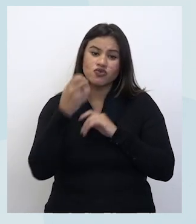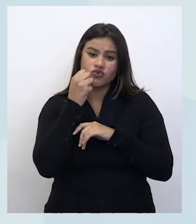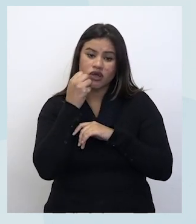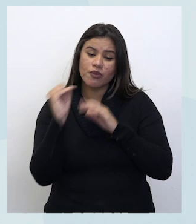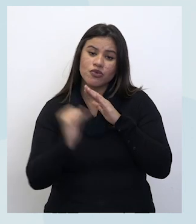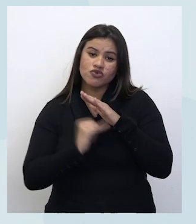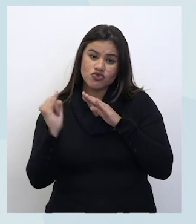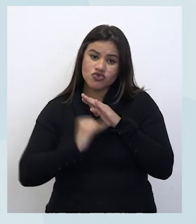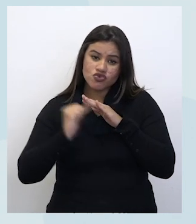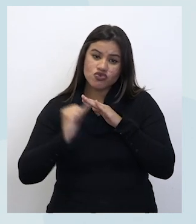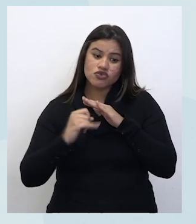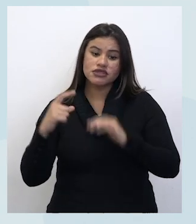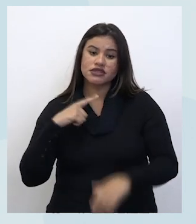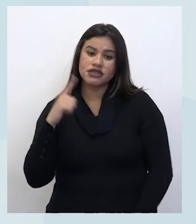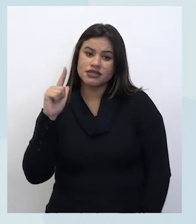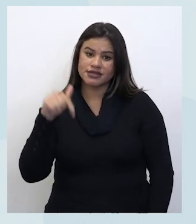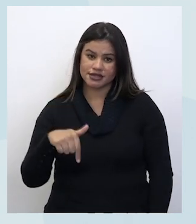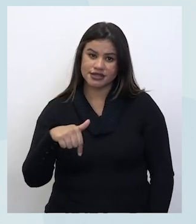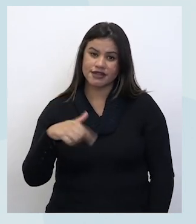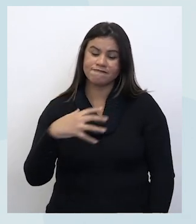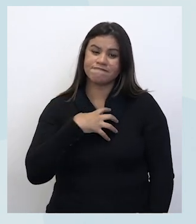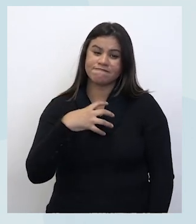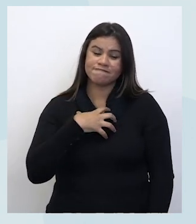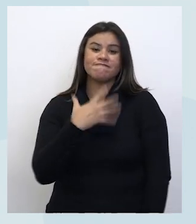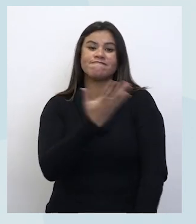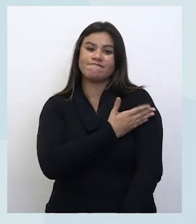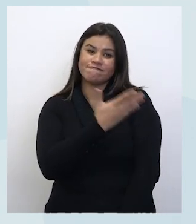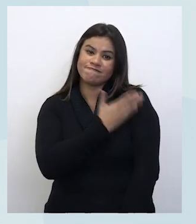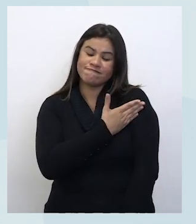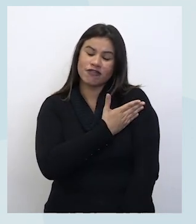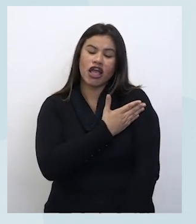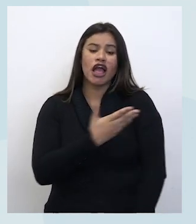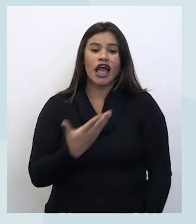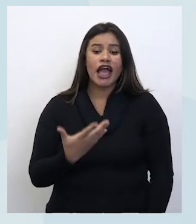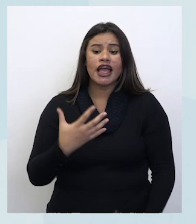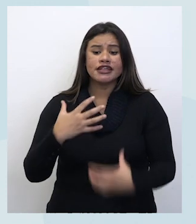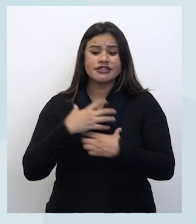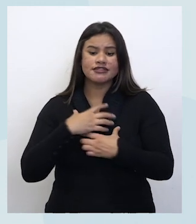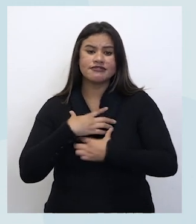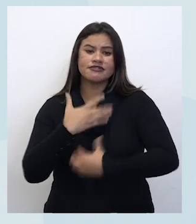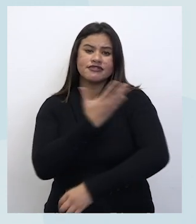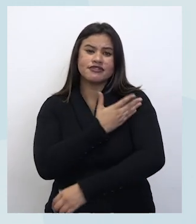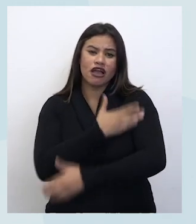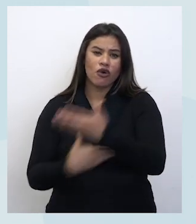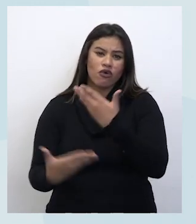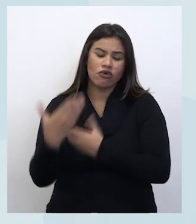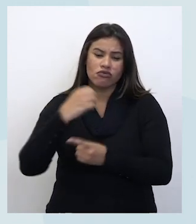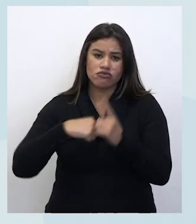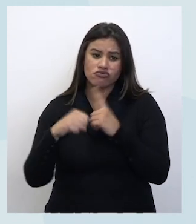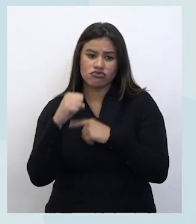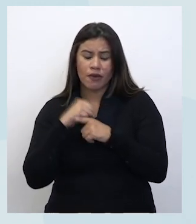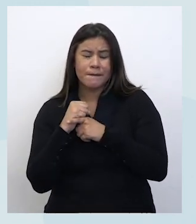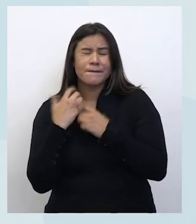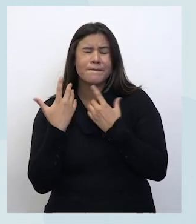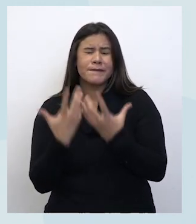tem 17 competências socioemocionais. Essas 17 competências socioemocionais estão sendo